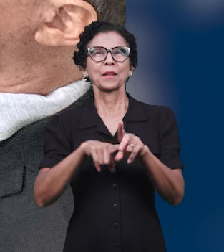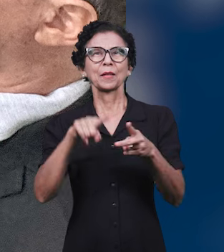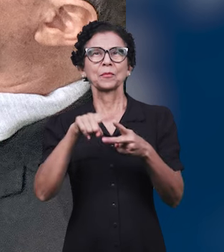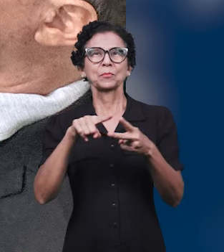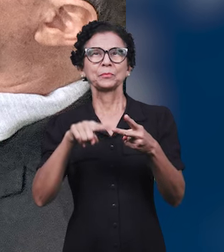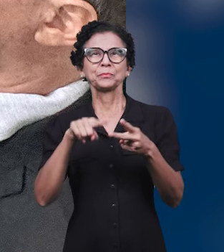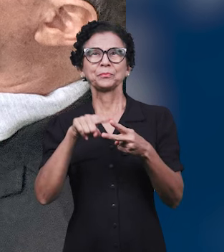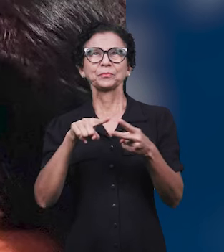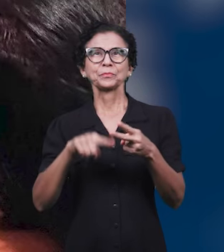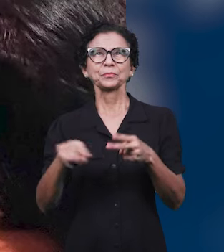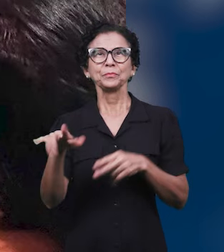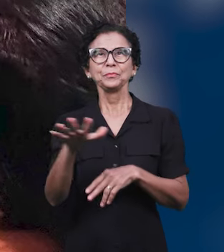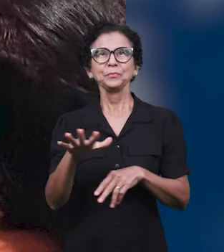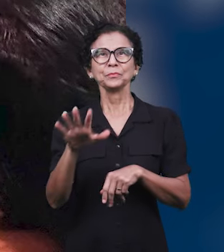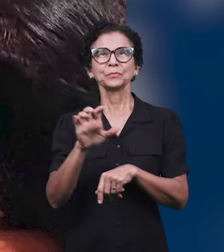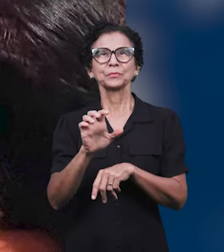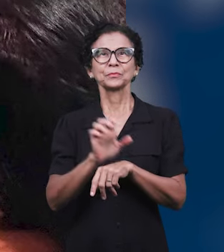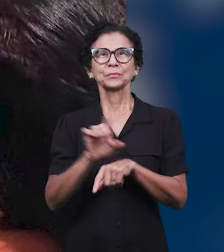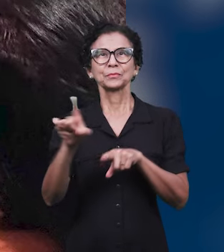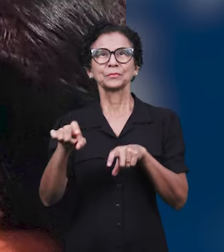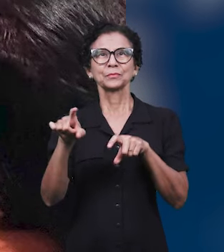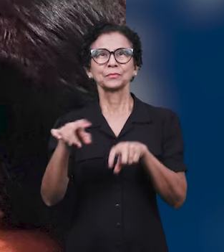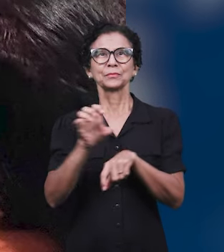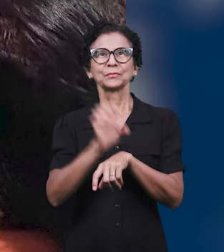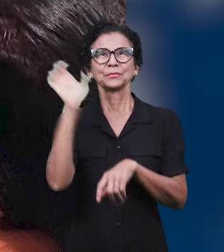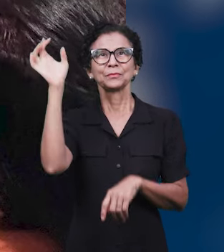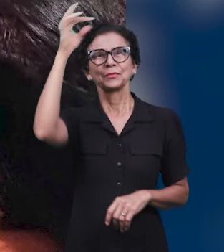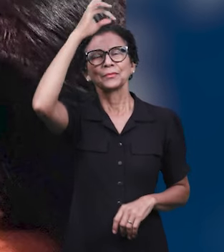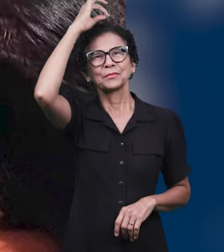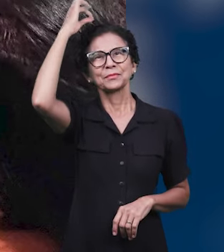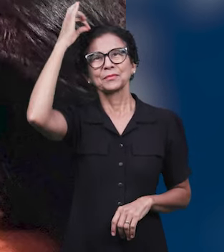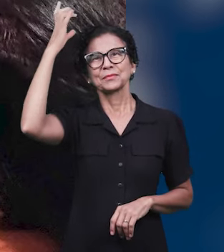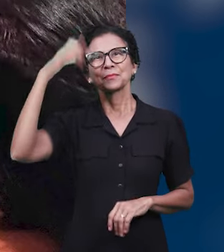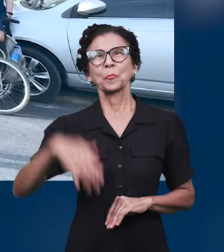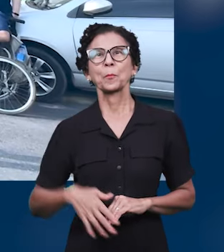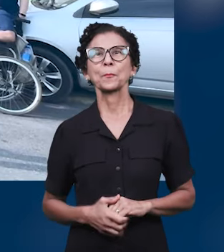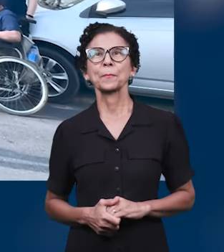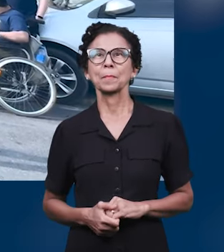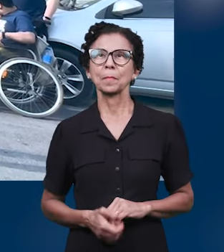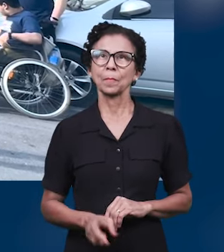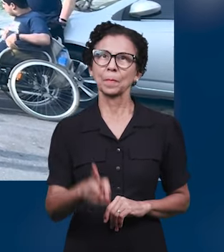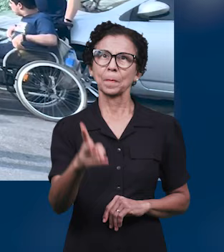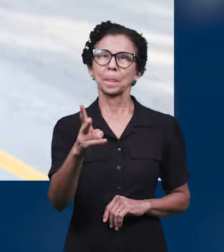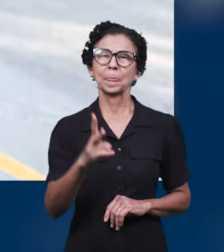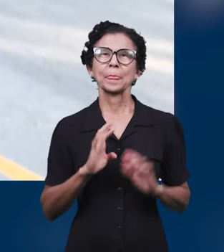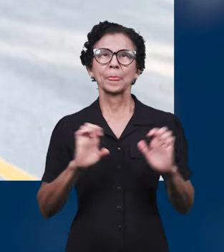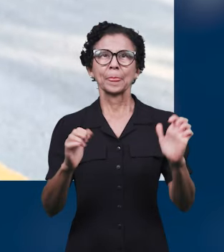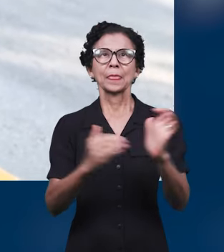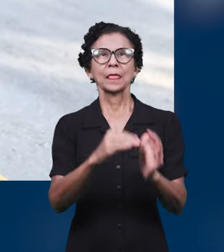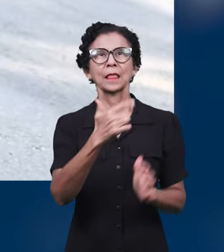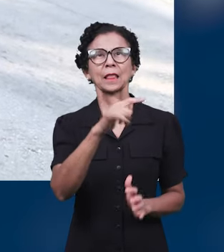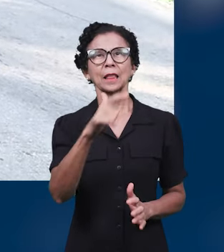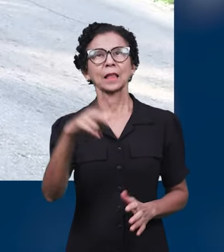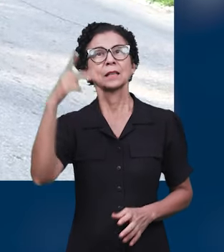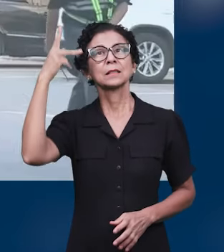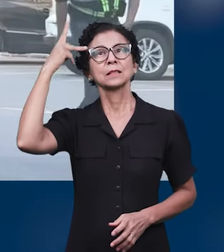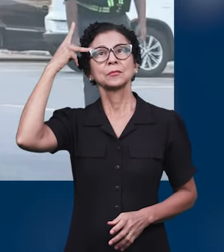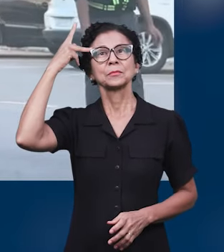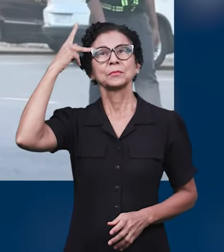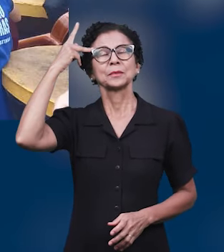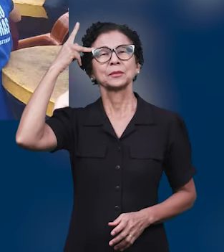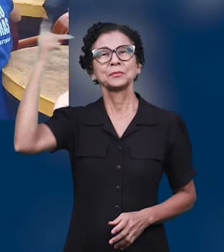Gerais, em Aimorés e Baixo Guandu, que fica aqui no interior do estado do Espírito Santo. Evangelho Sem Fronteiras em Cotia, São